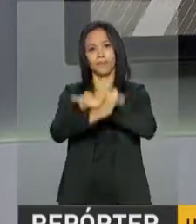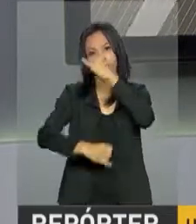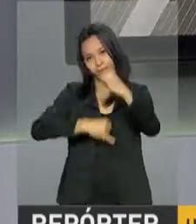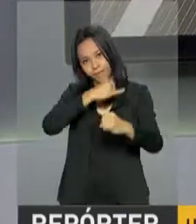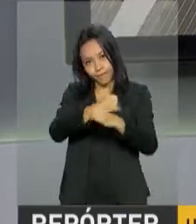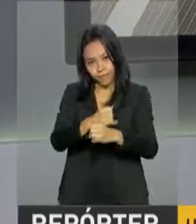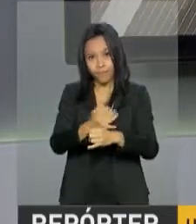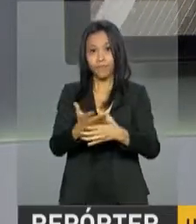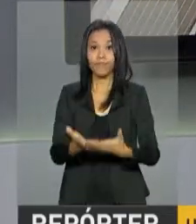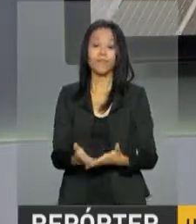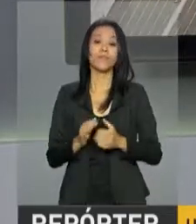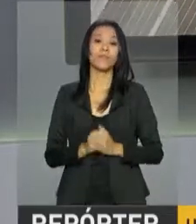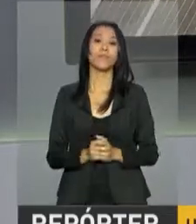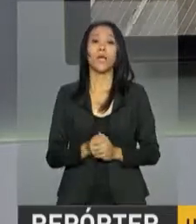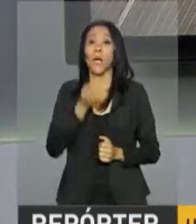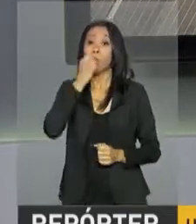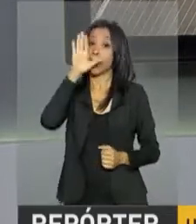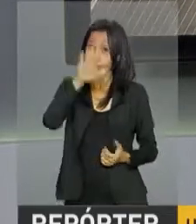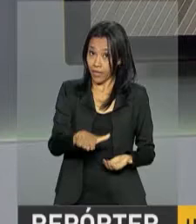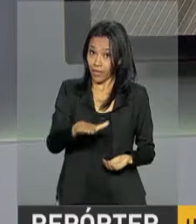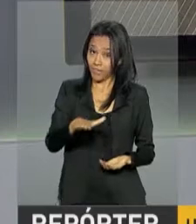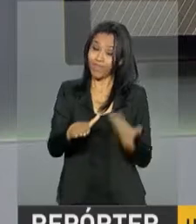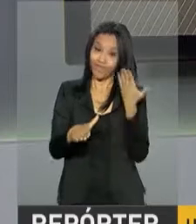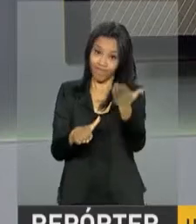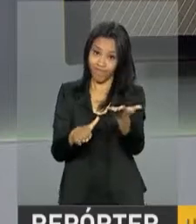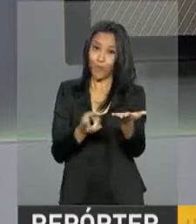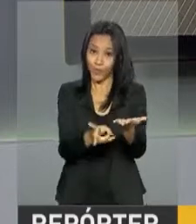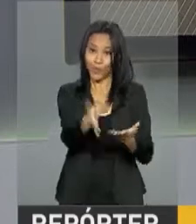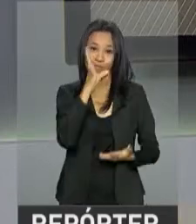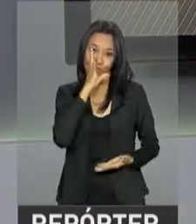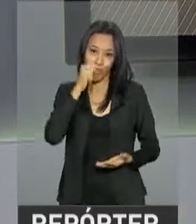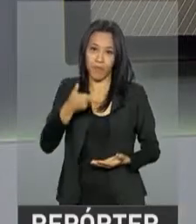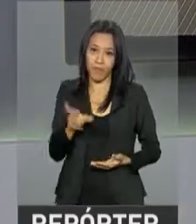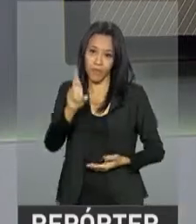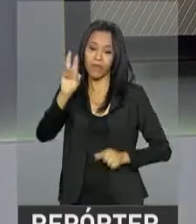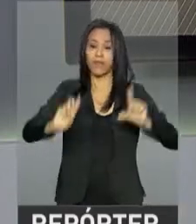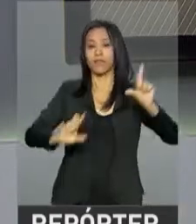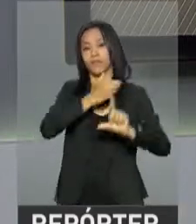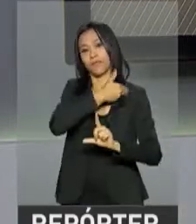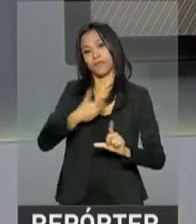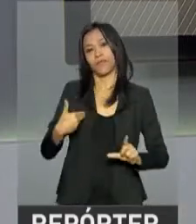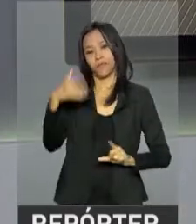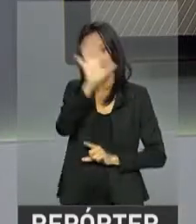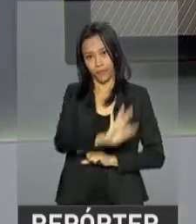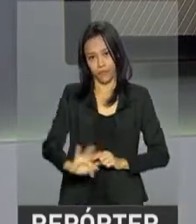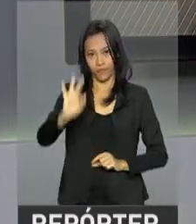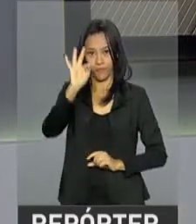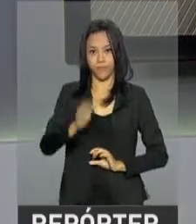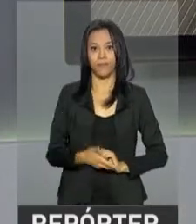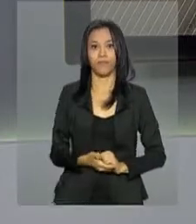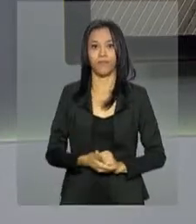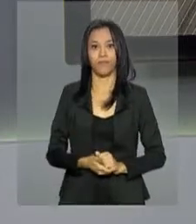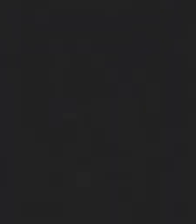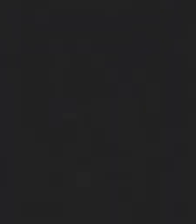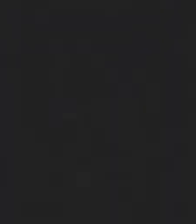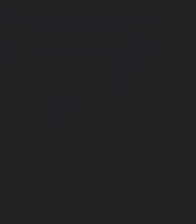nbr na internet uma boa tarde pra você e continue com a gente aqui na nbr a tv do governo federal